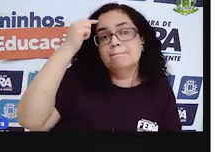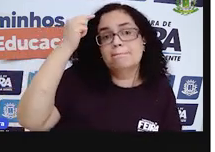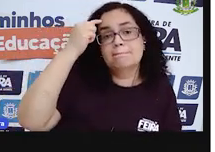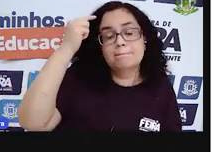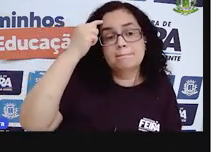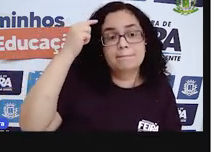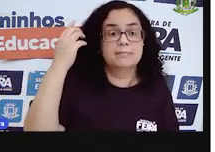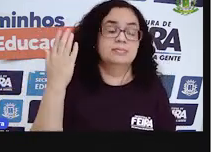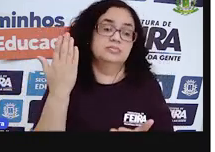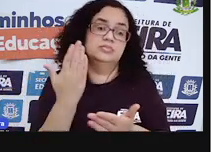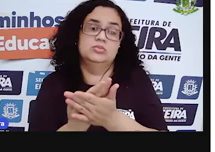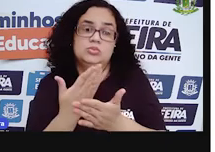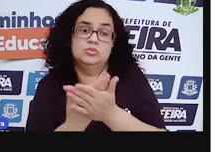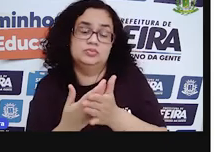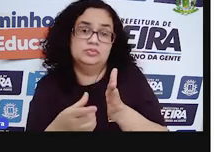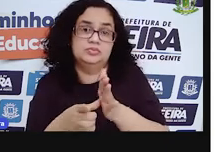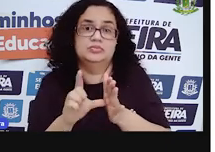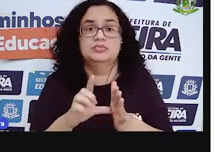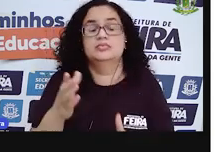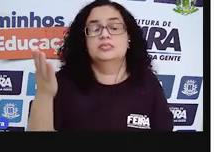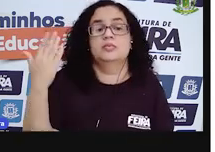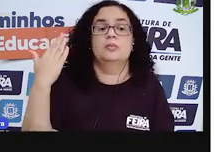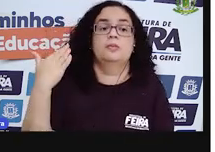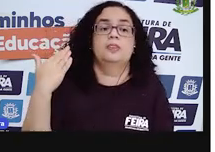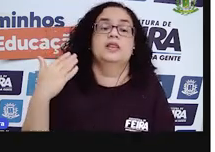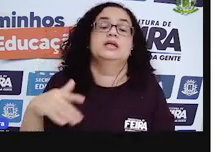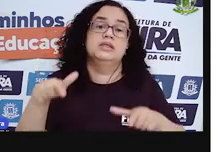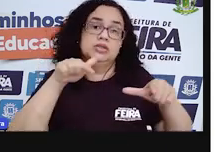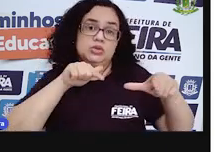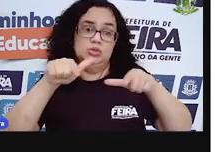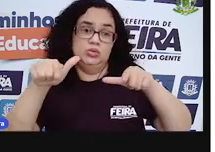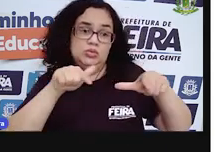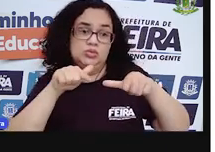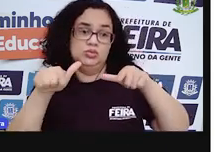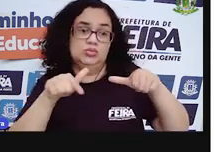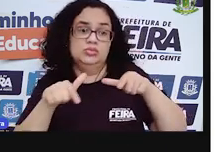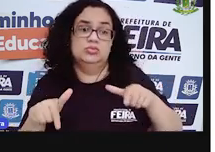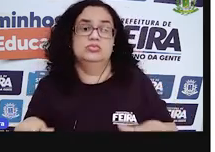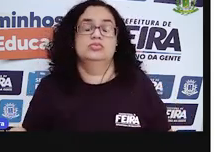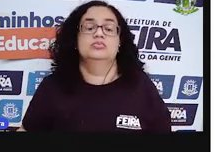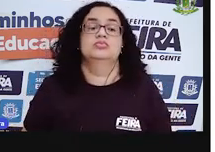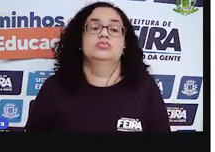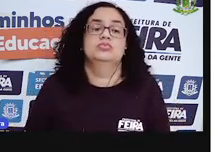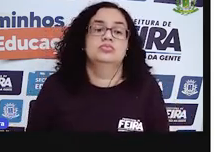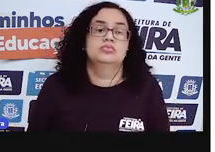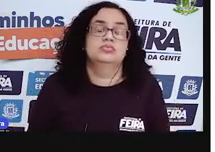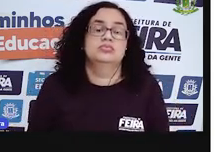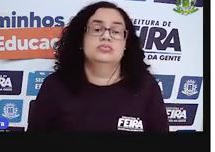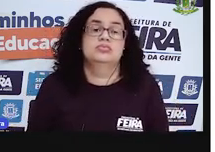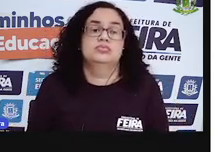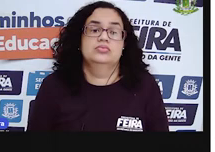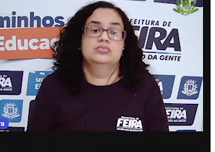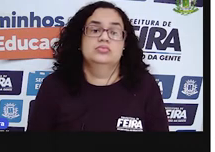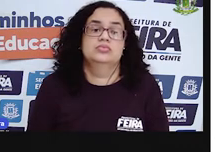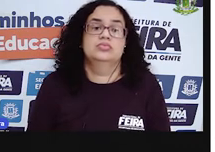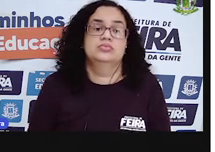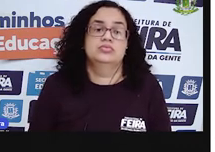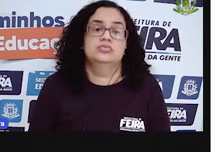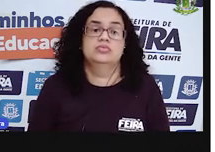aquela situação da aula anterior sobre o mercado de trabalho e tantas outras questões ligadas